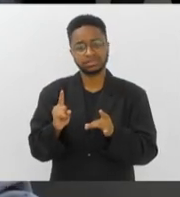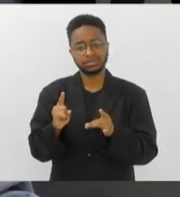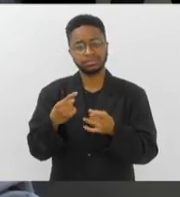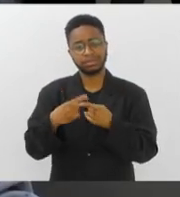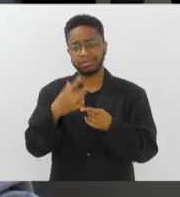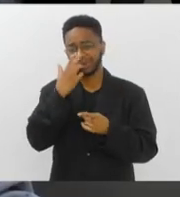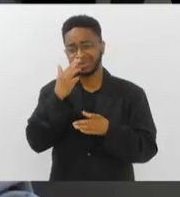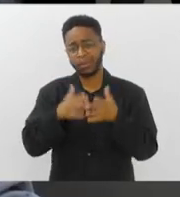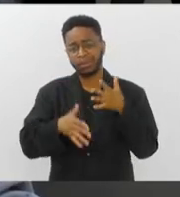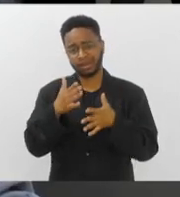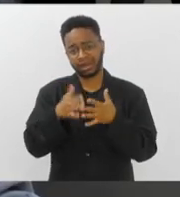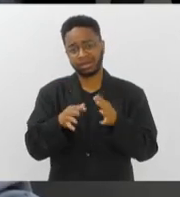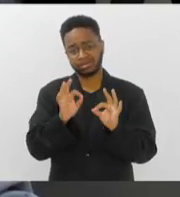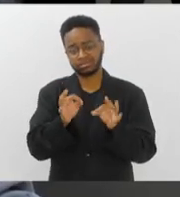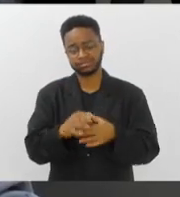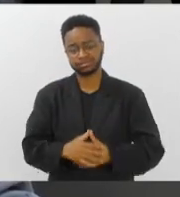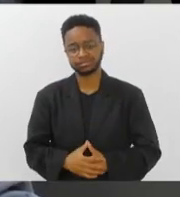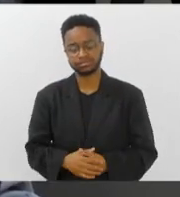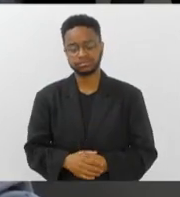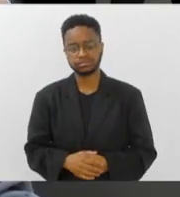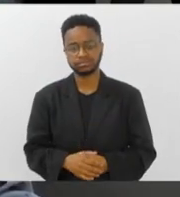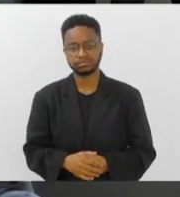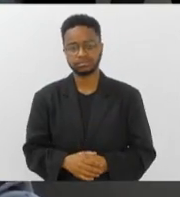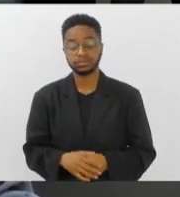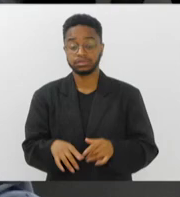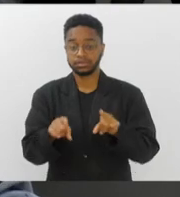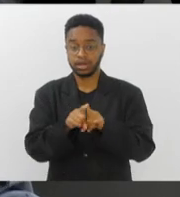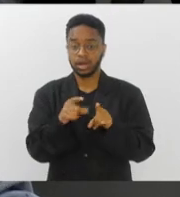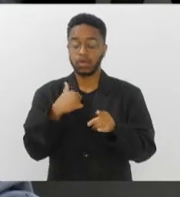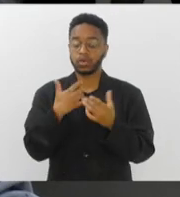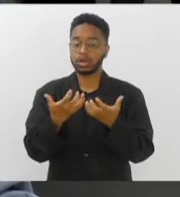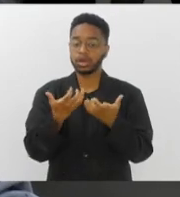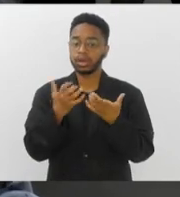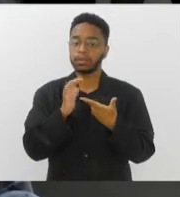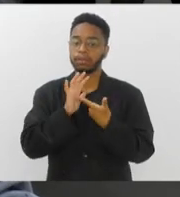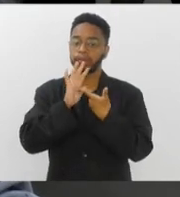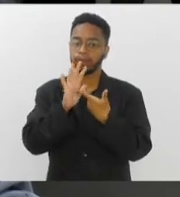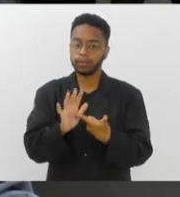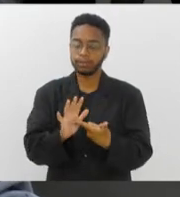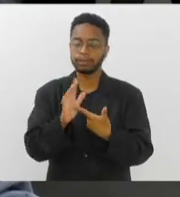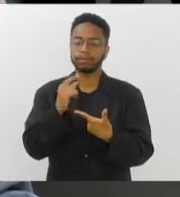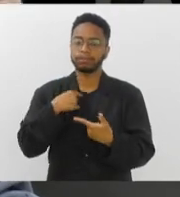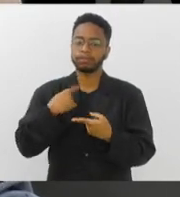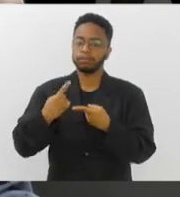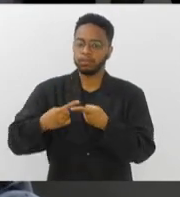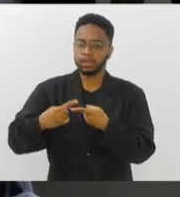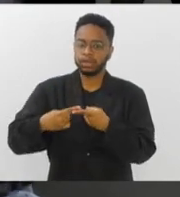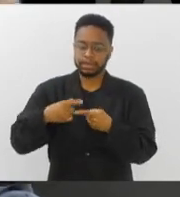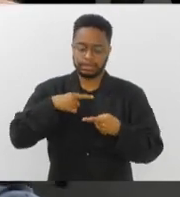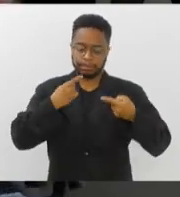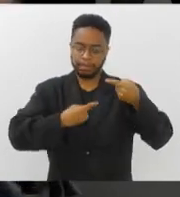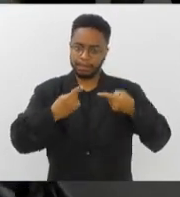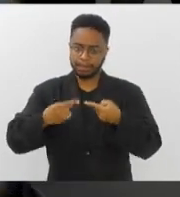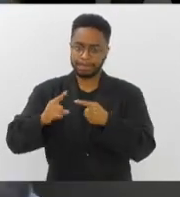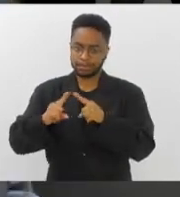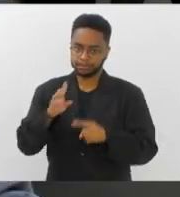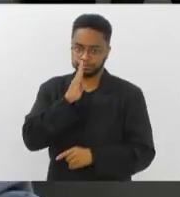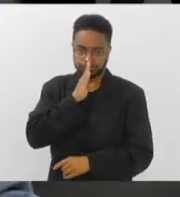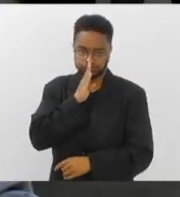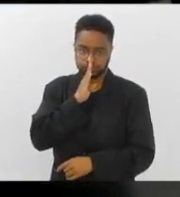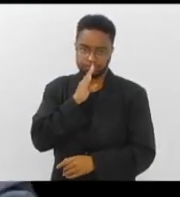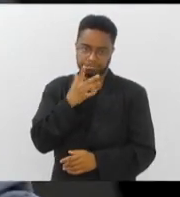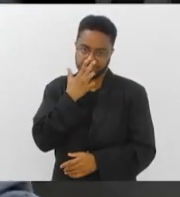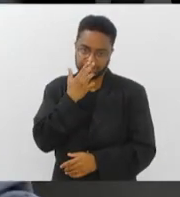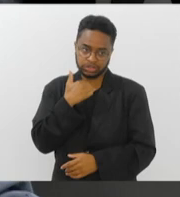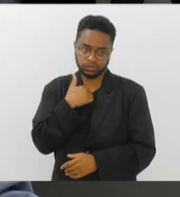pouco complicado o projeto, né? Eu só queria também destacar, porque ver esse debate aparecer e não falar disso, eu ia me sentir omisso.